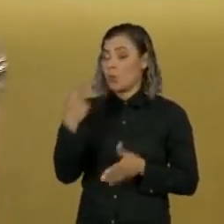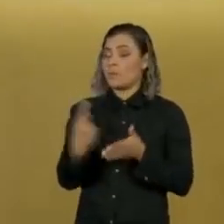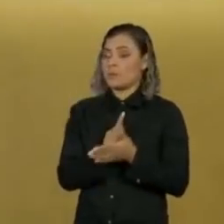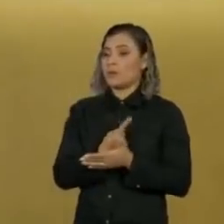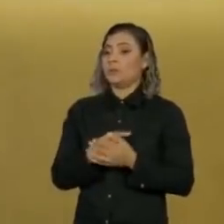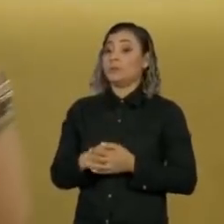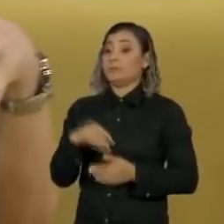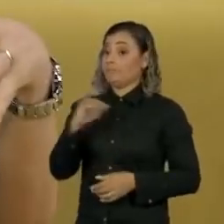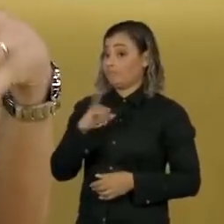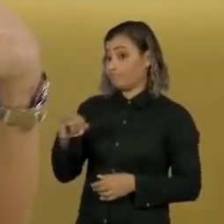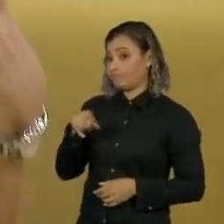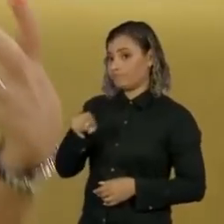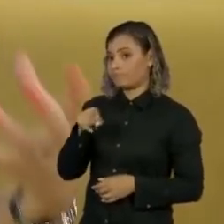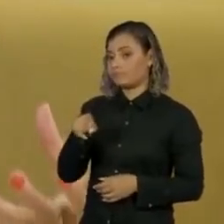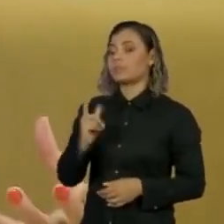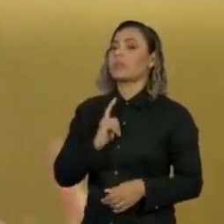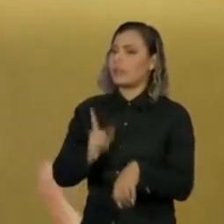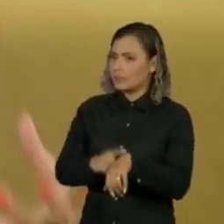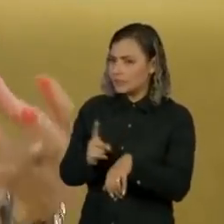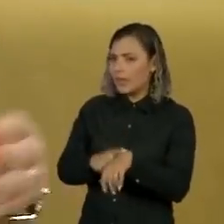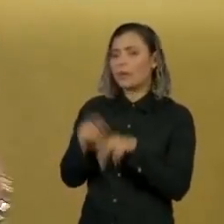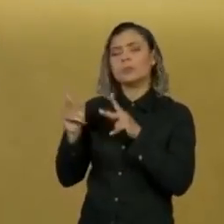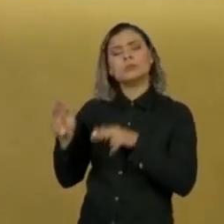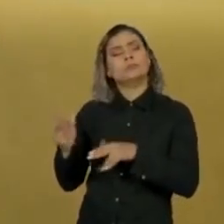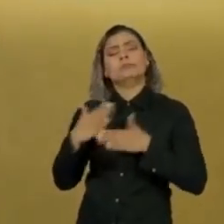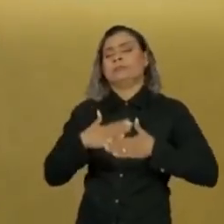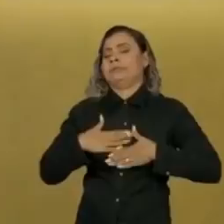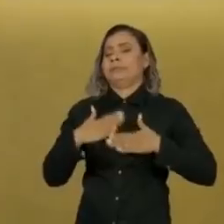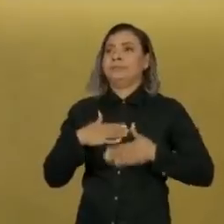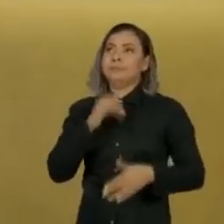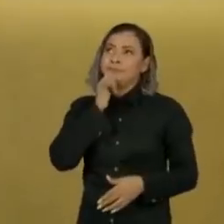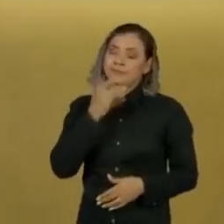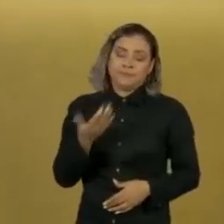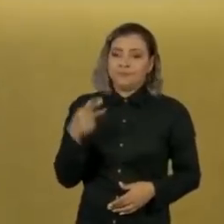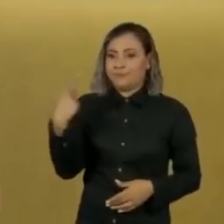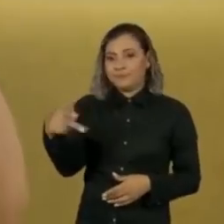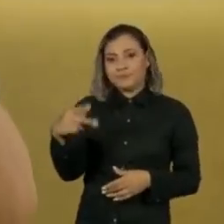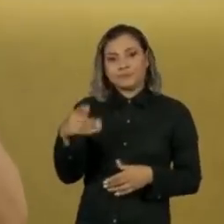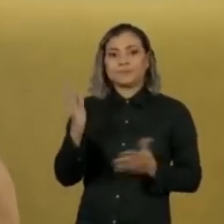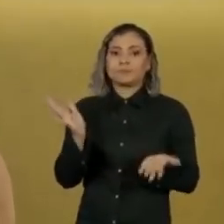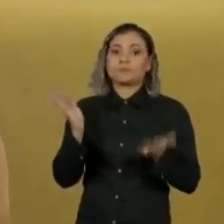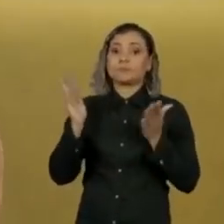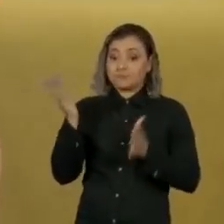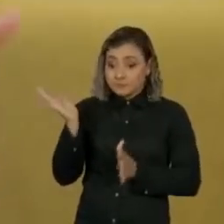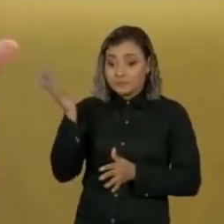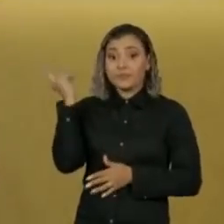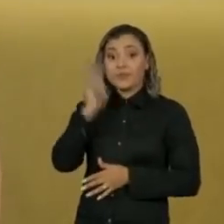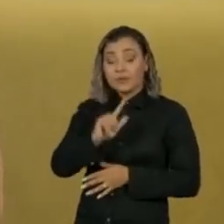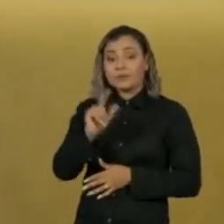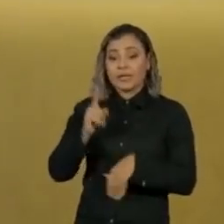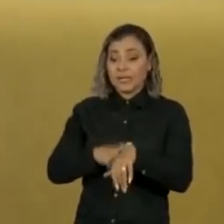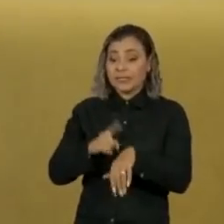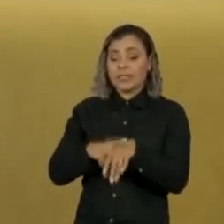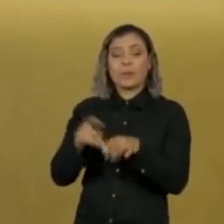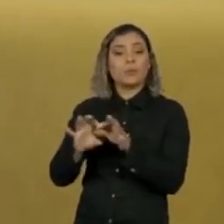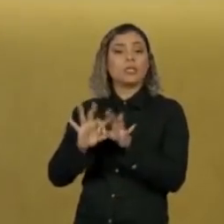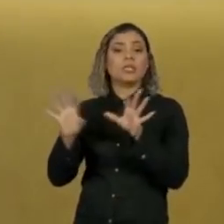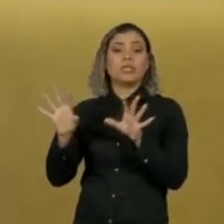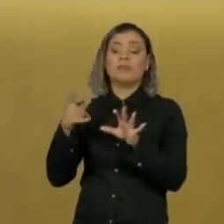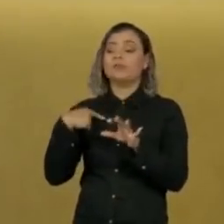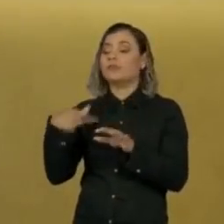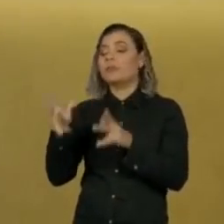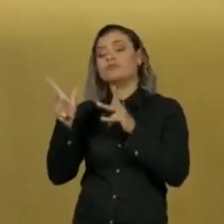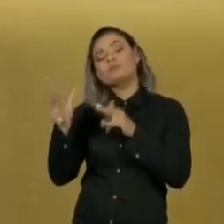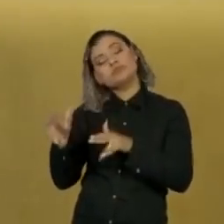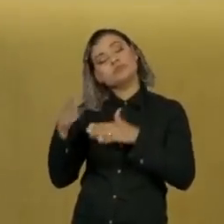Se você tem tempo para dormir, vamos dizer, você consegue ter tempo para ir para a